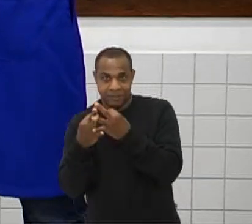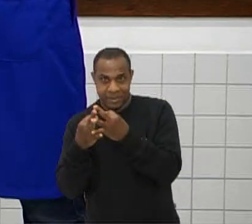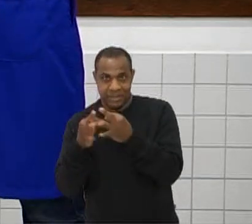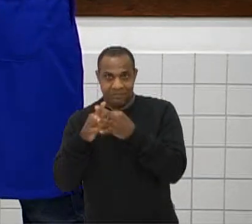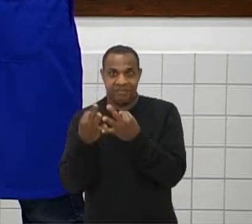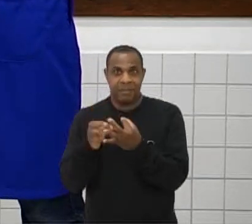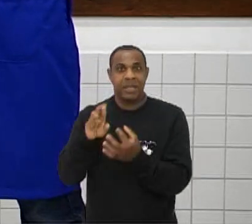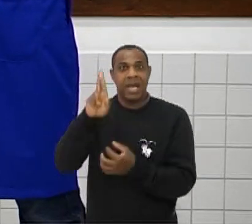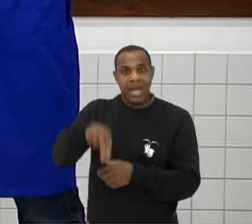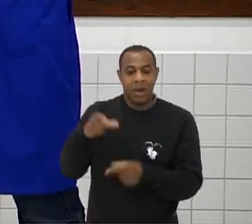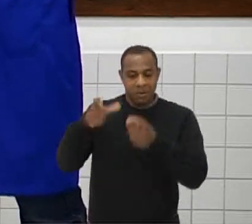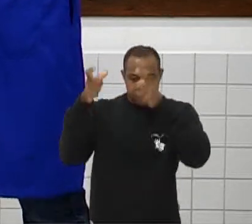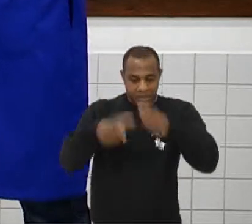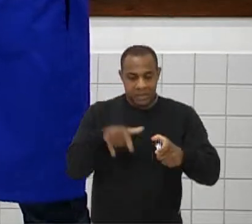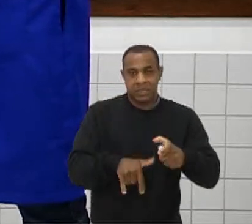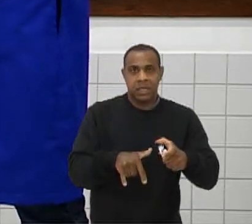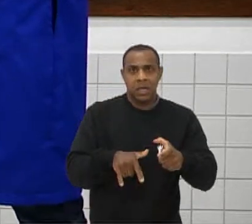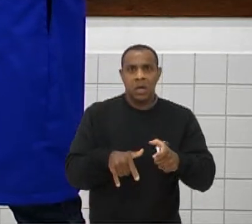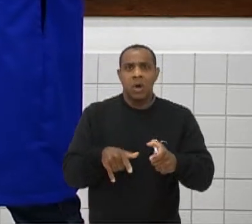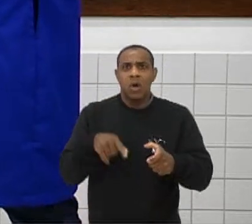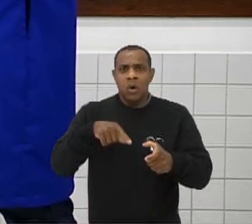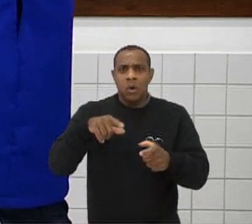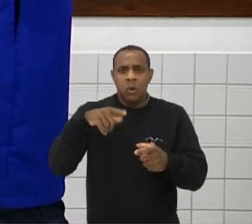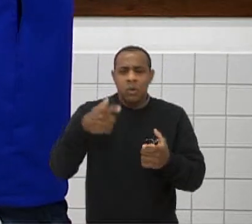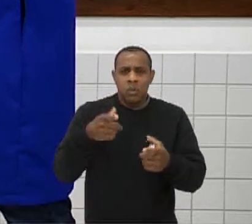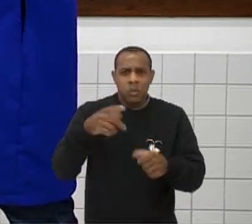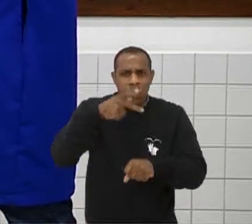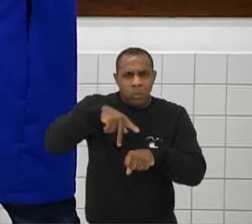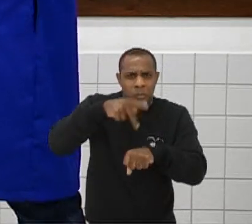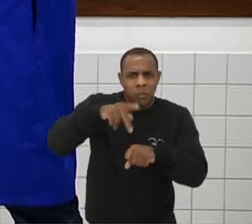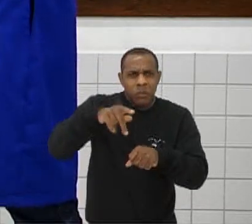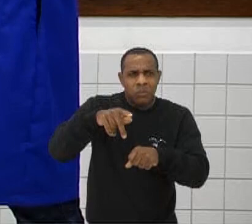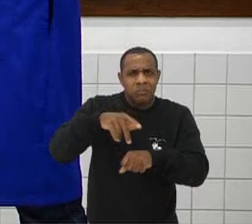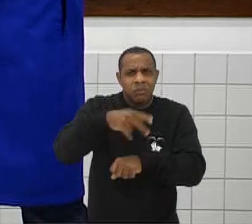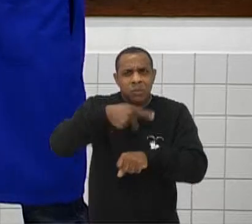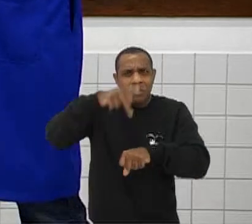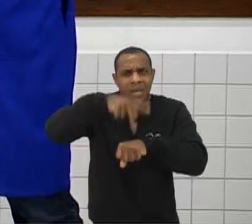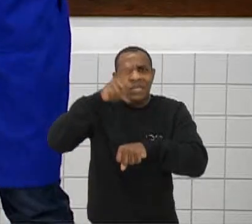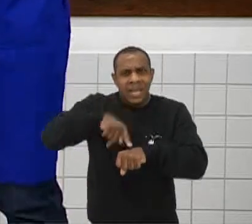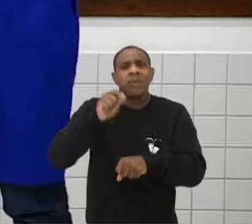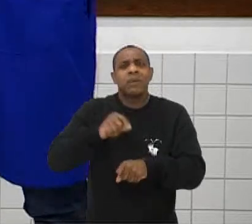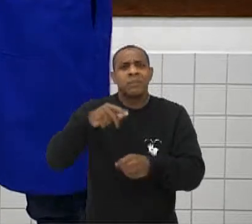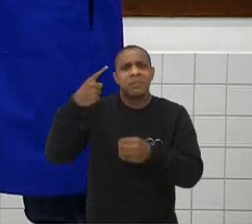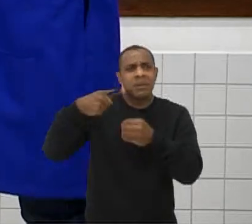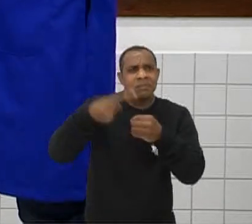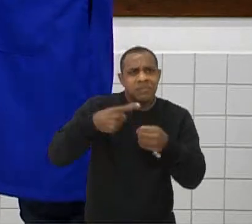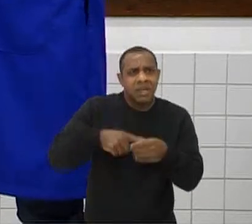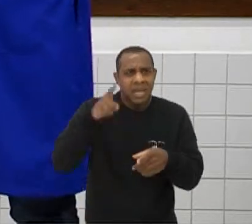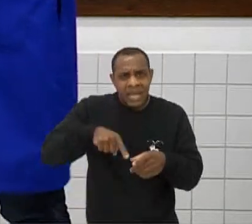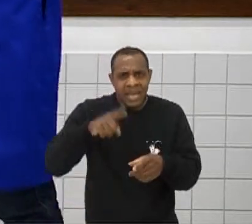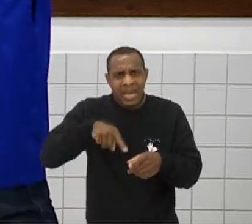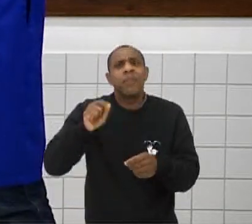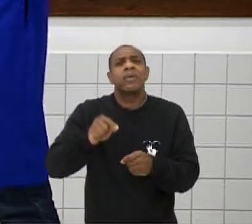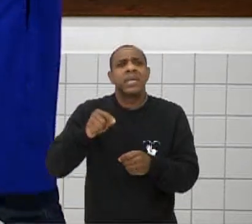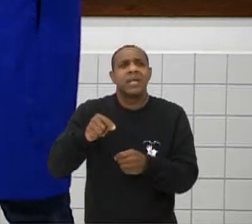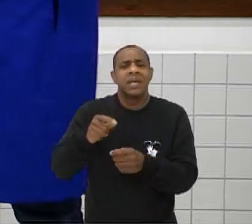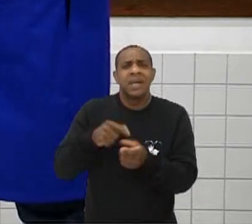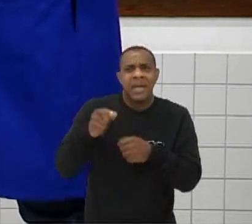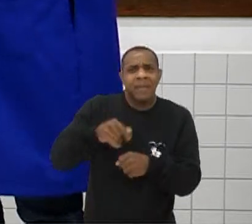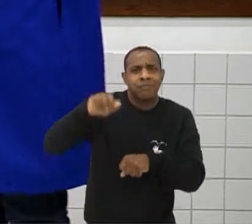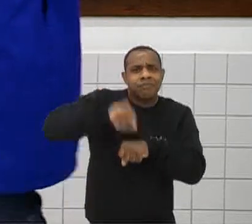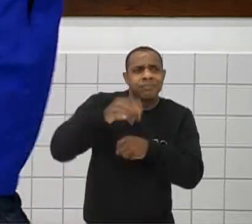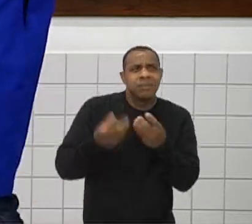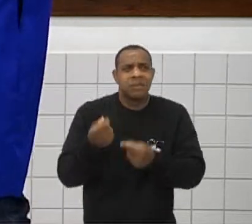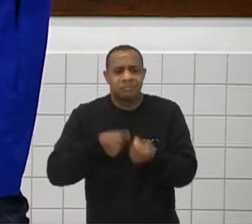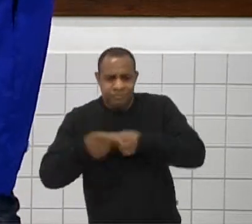era considerado metrópole? Pergunta da Júlia Napic, do Colégio Estadual Eusébio da Mota, Curitiba. O Brasil era metrópole? Ainda não,